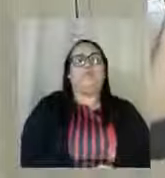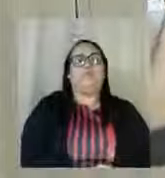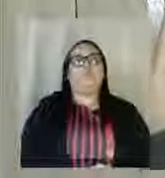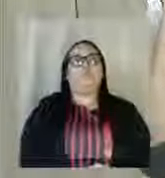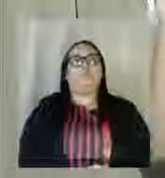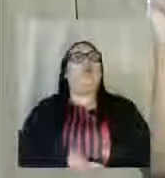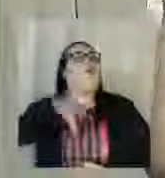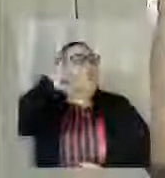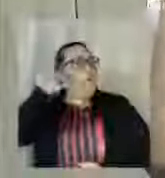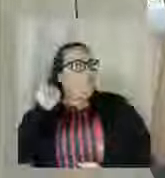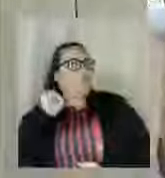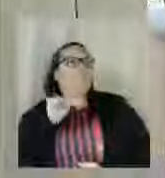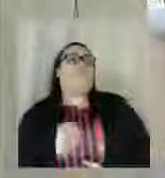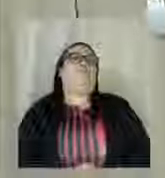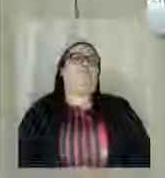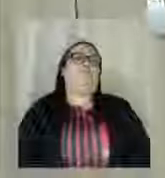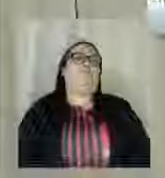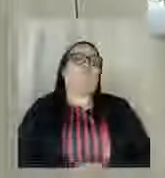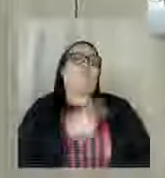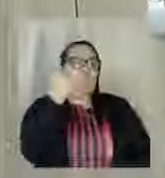Com ouvintes.